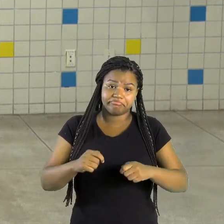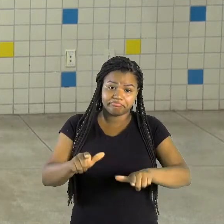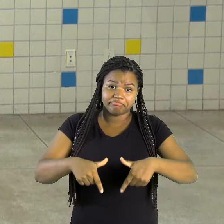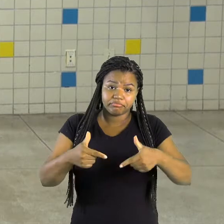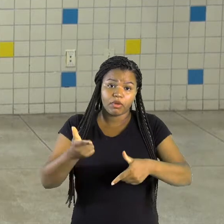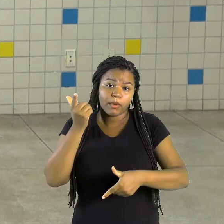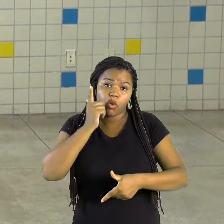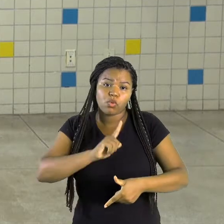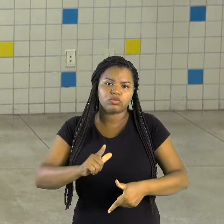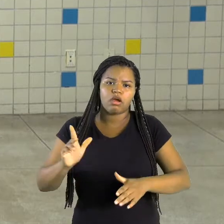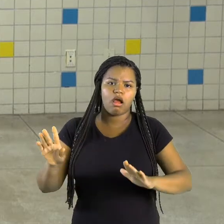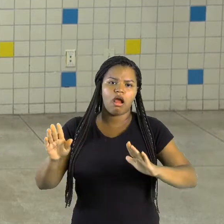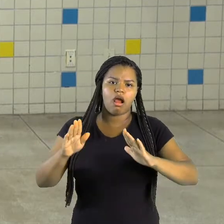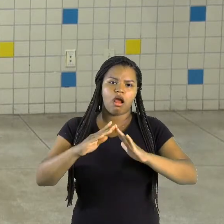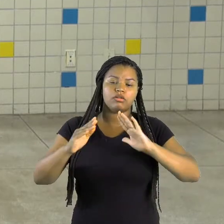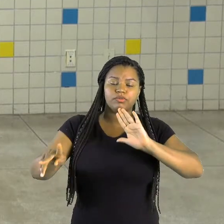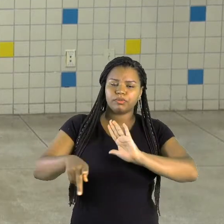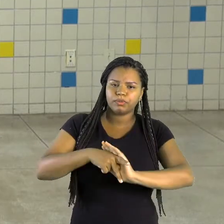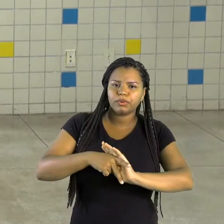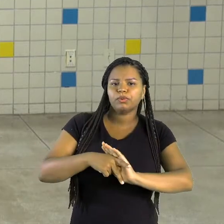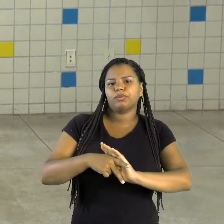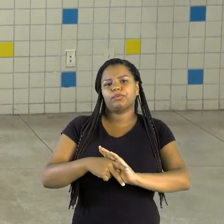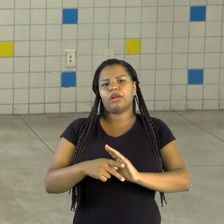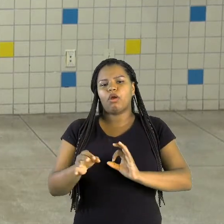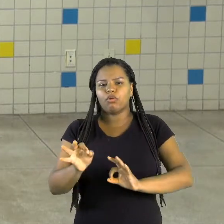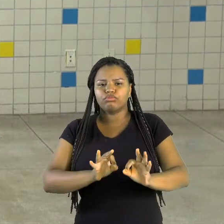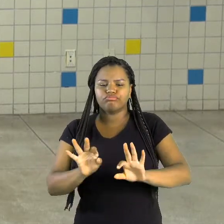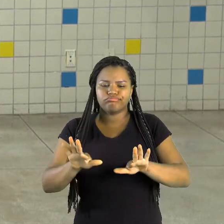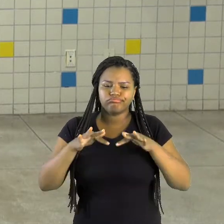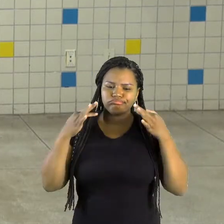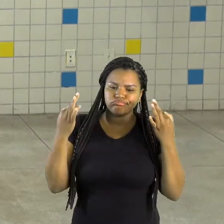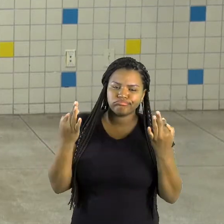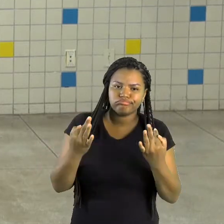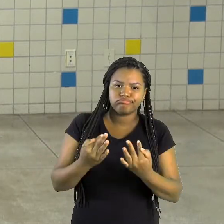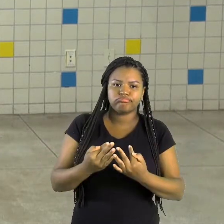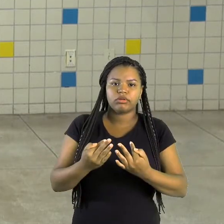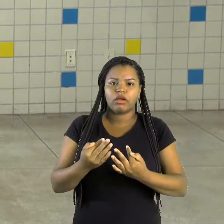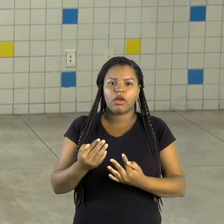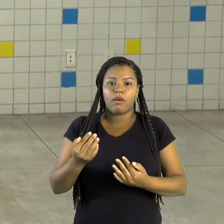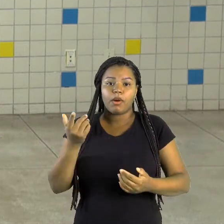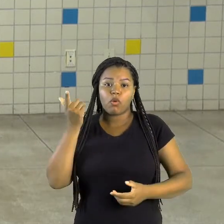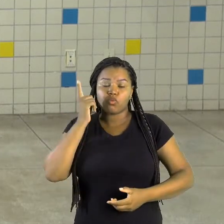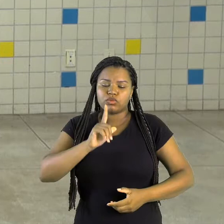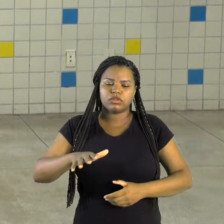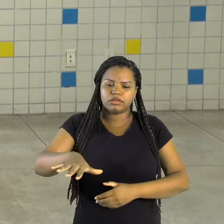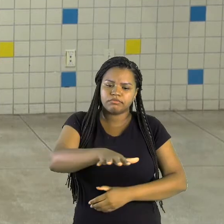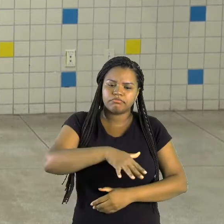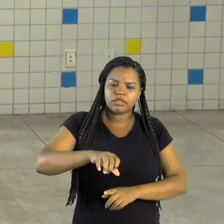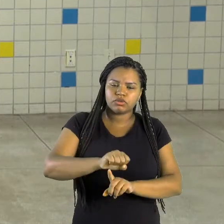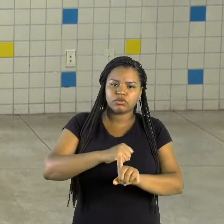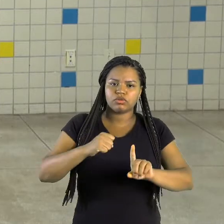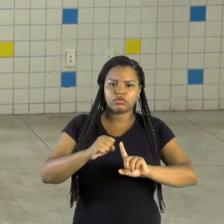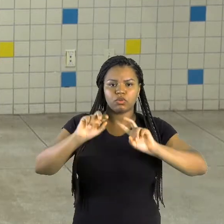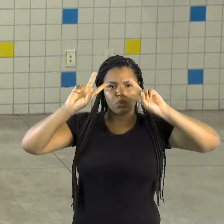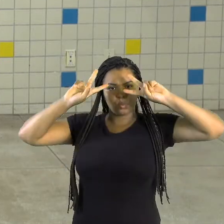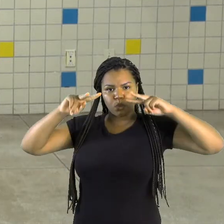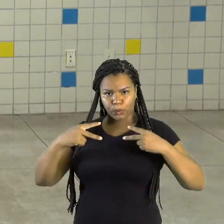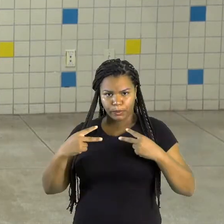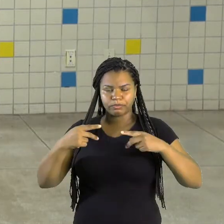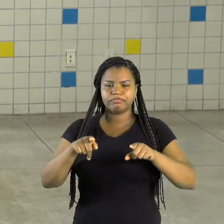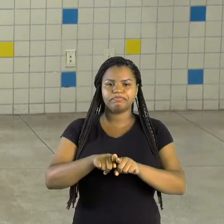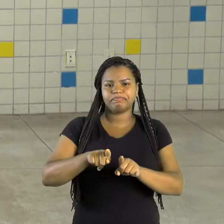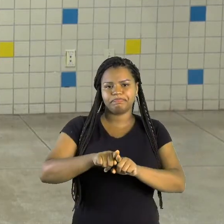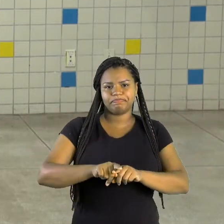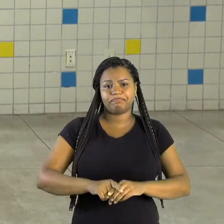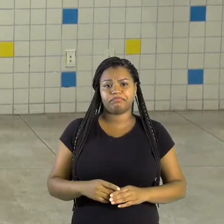suas propriedades, para organizar suas famílias, para conquistar o seu espaço social e o seu reconhecimento. No